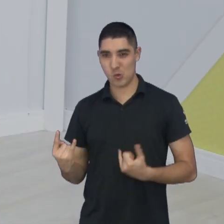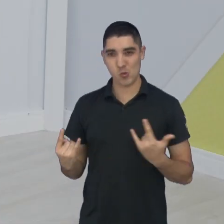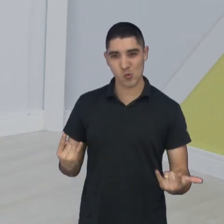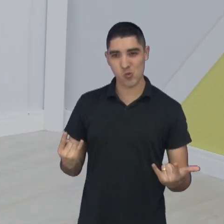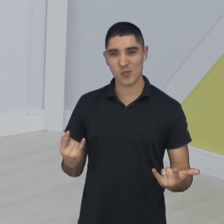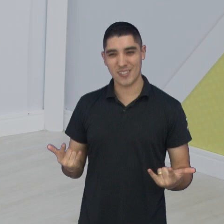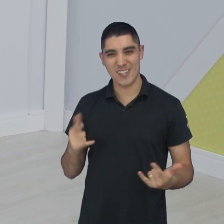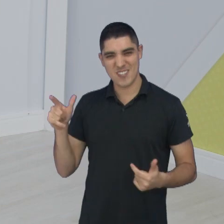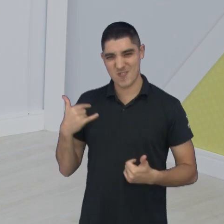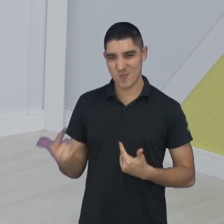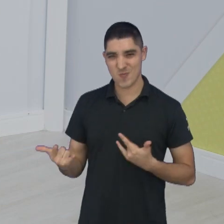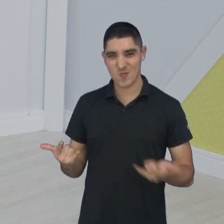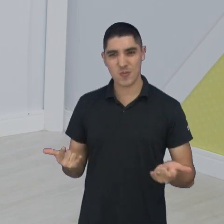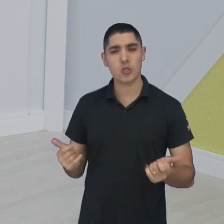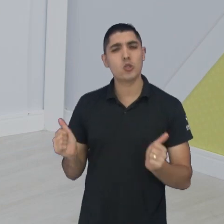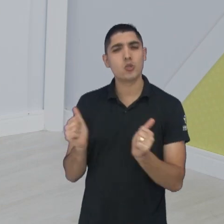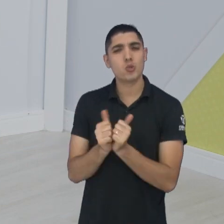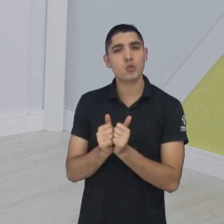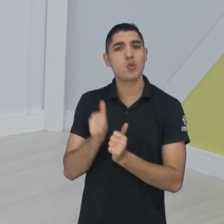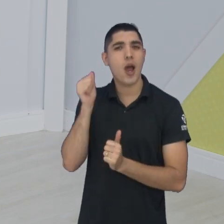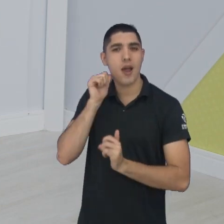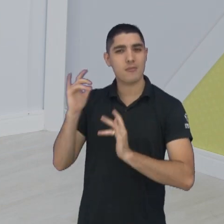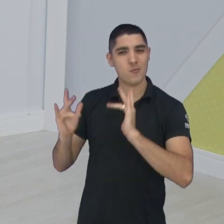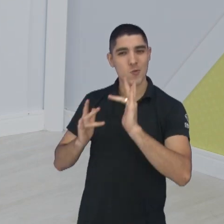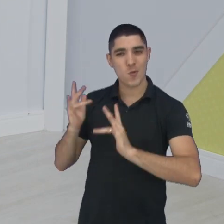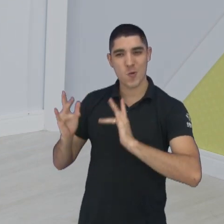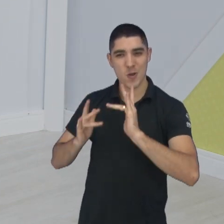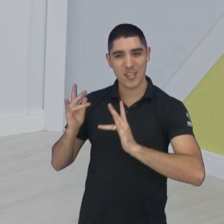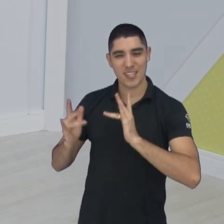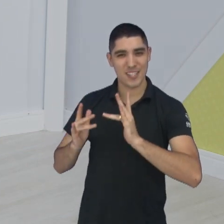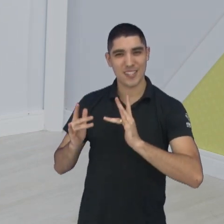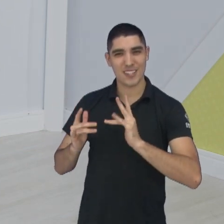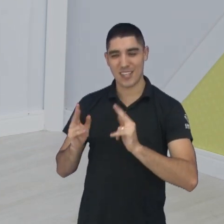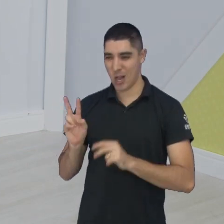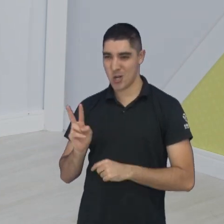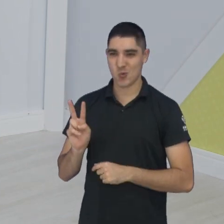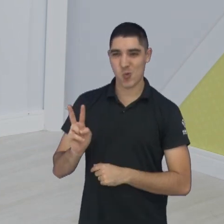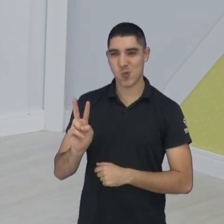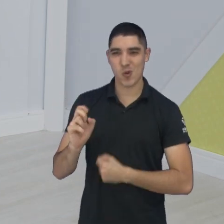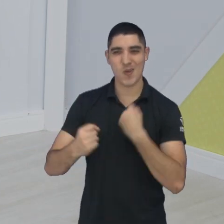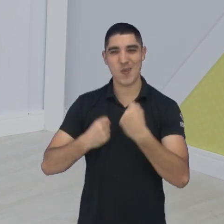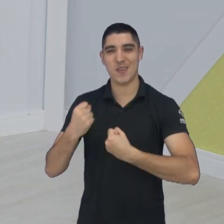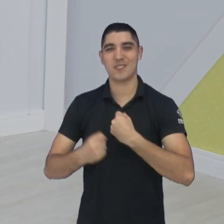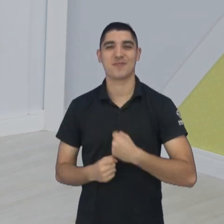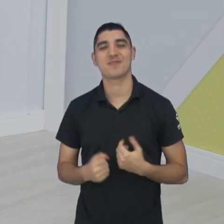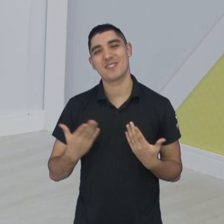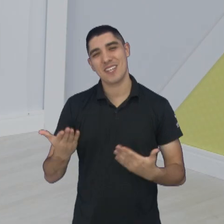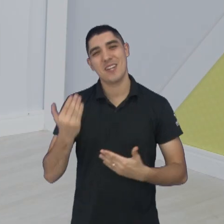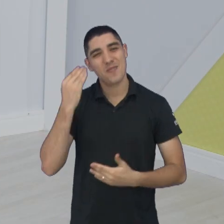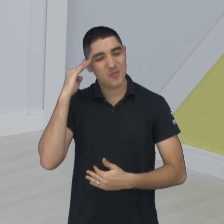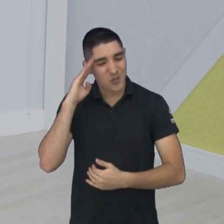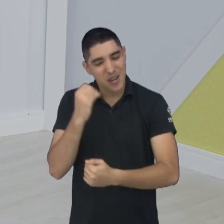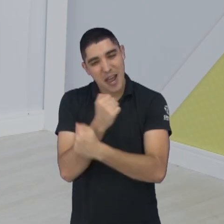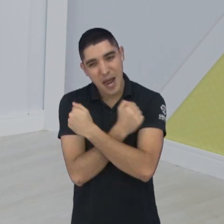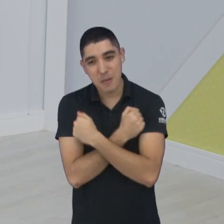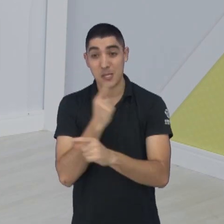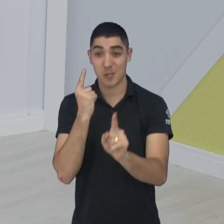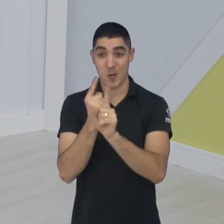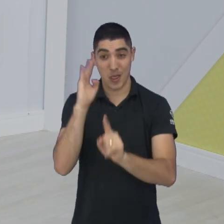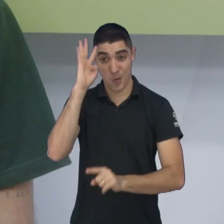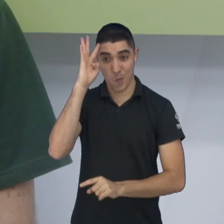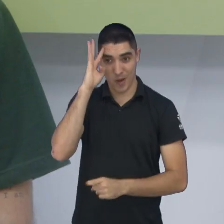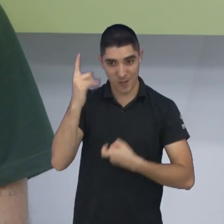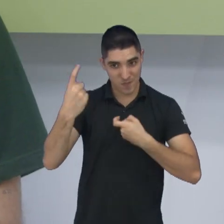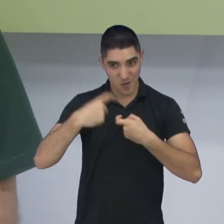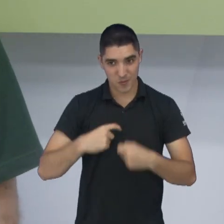beleza, ele e a noiva lá no, na São Silvestre. Brunão, grande abraço para você, até quarta-feira estaremos de